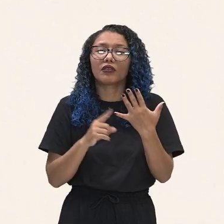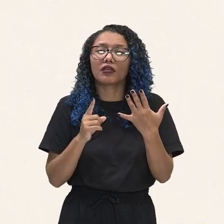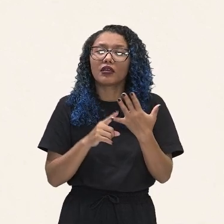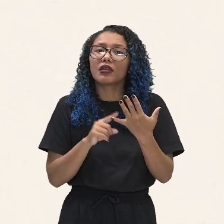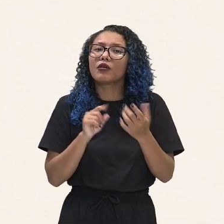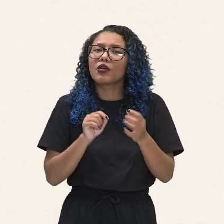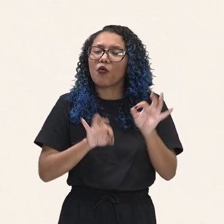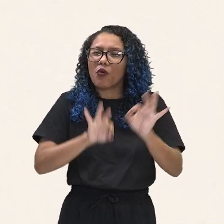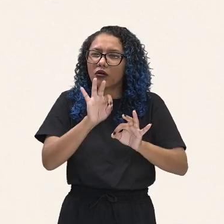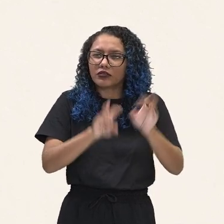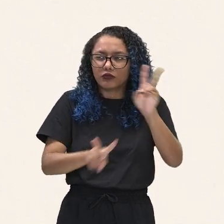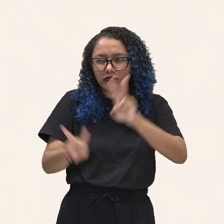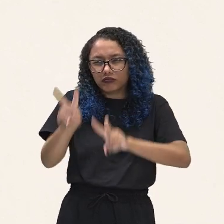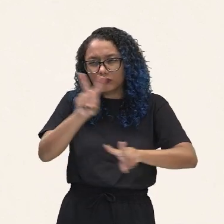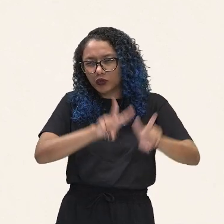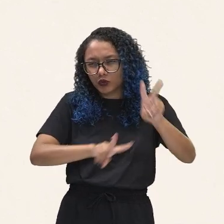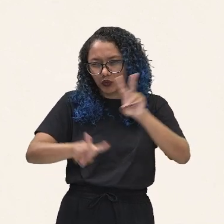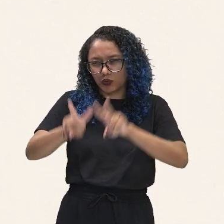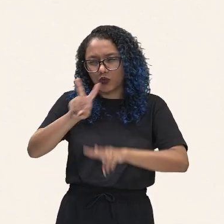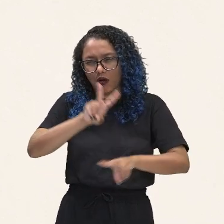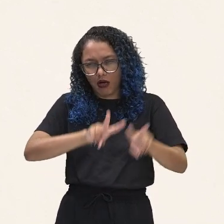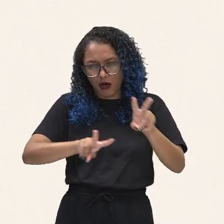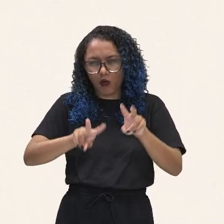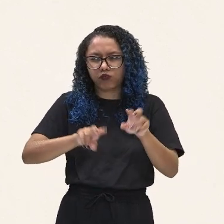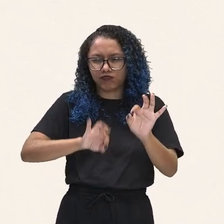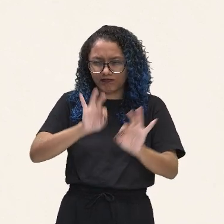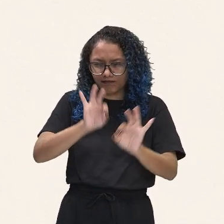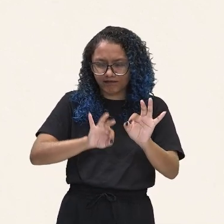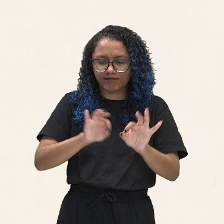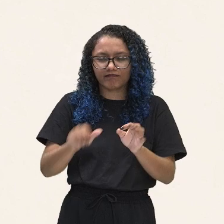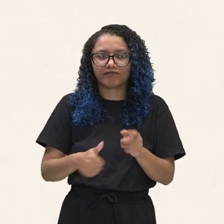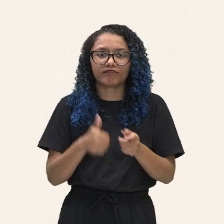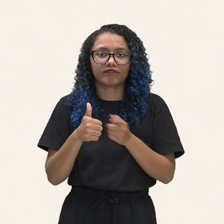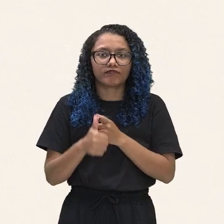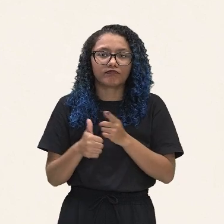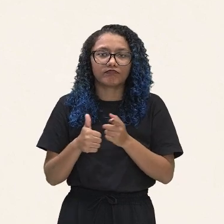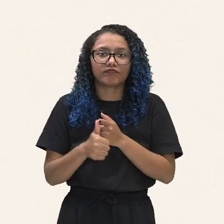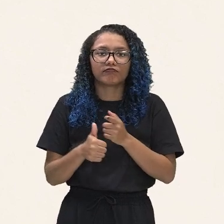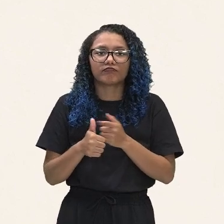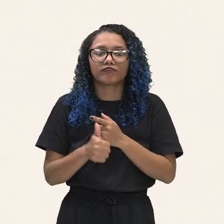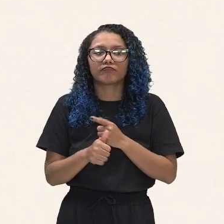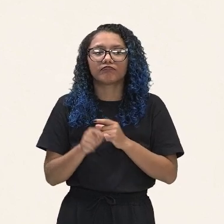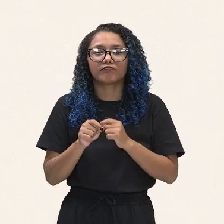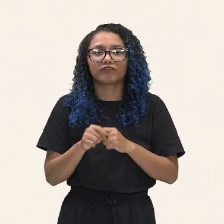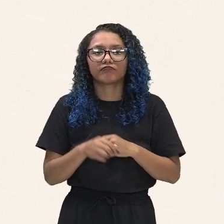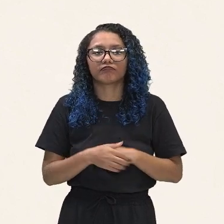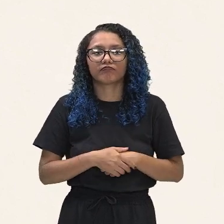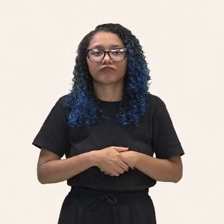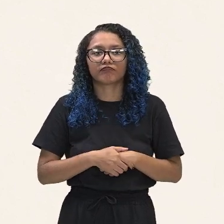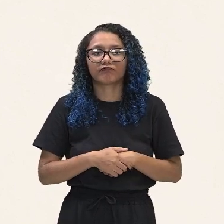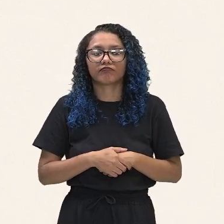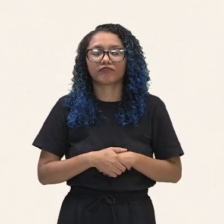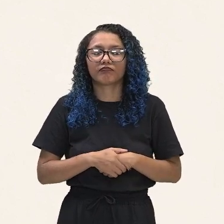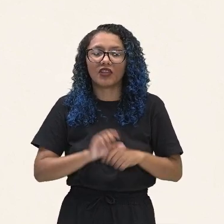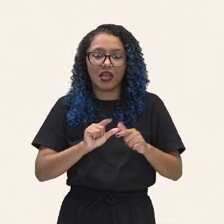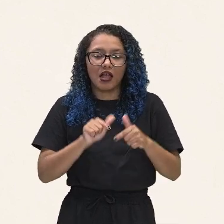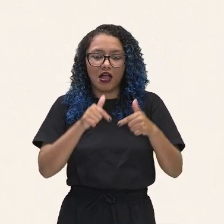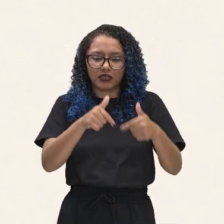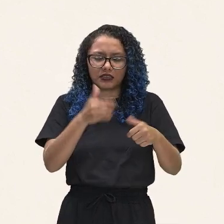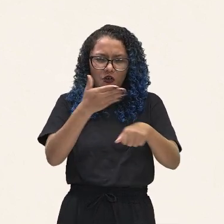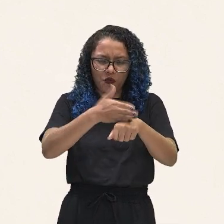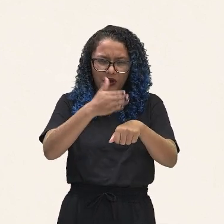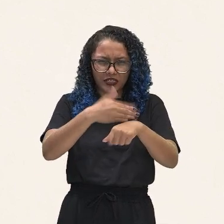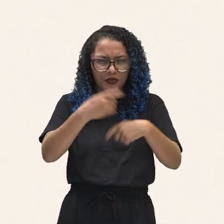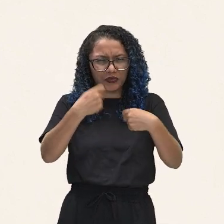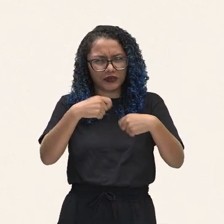visual para o seu plano de ação. Sexto, acompanhe com frequência as ações executadas.